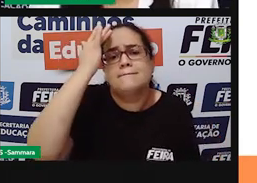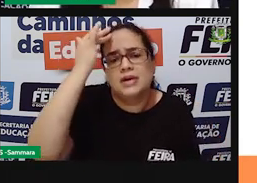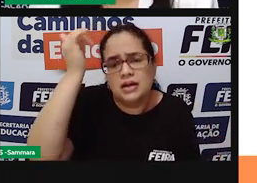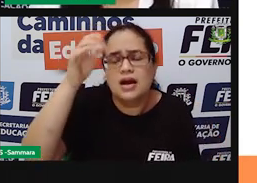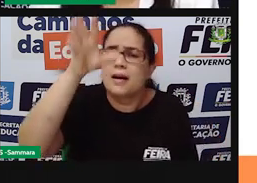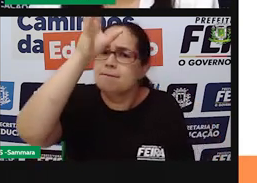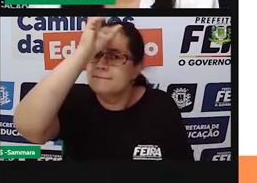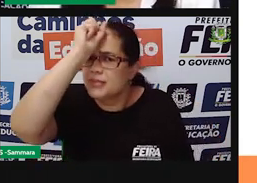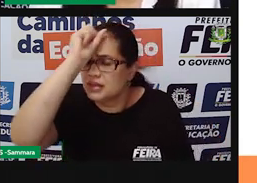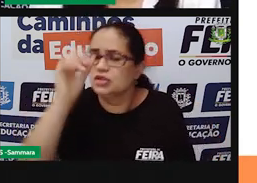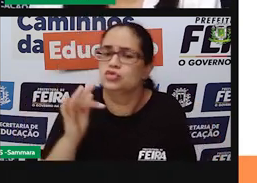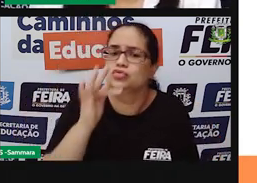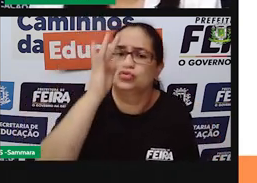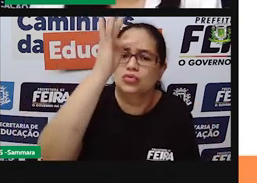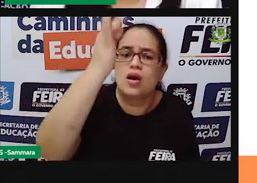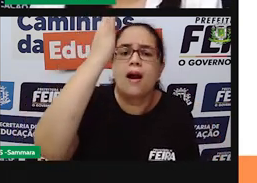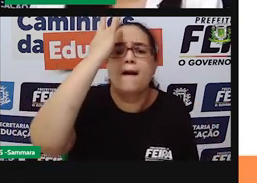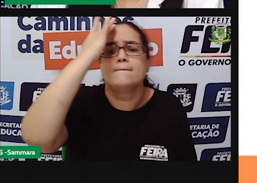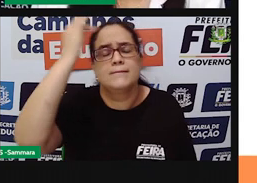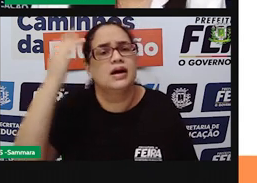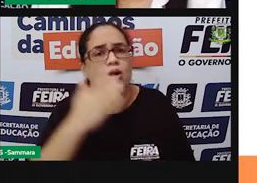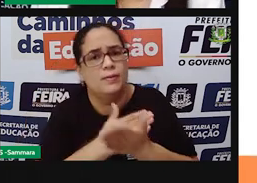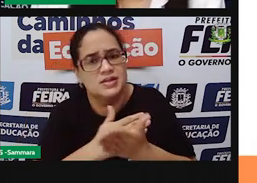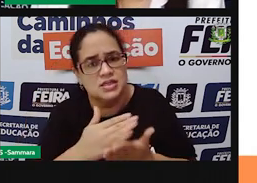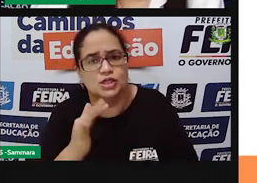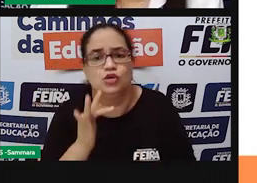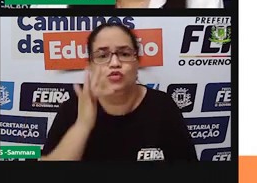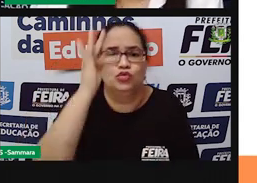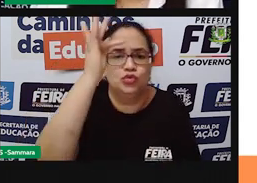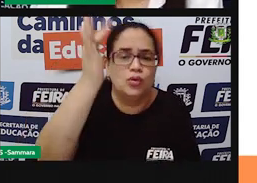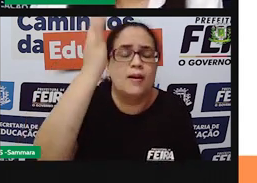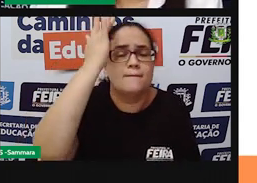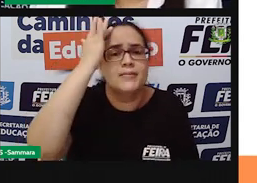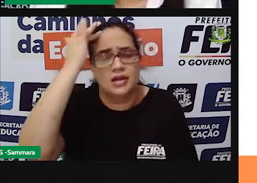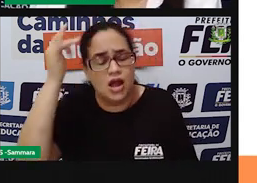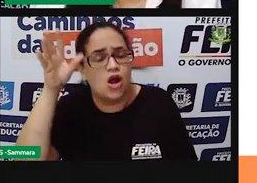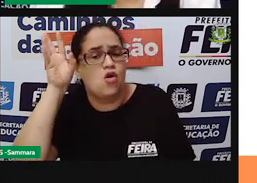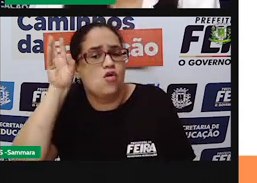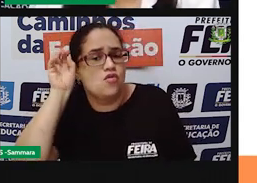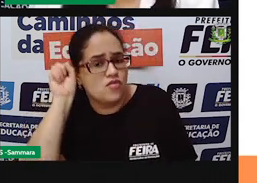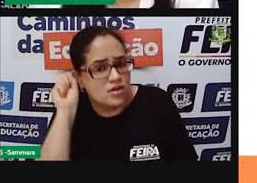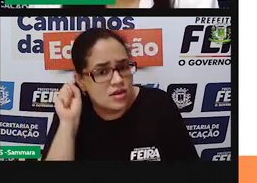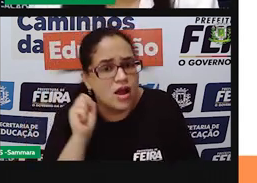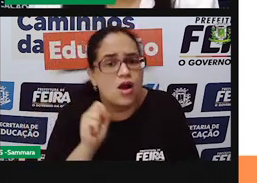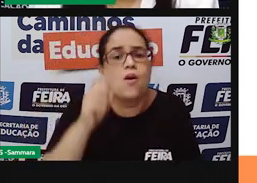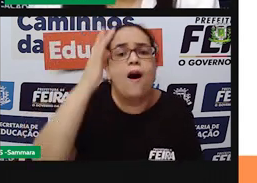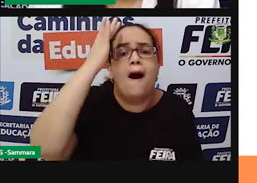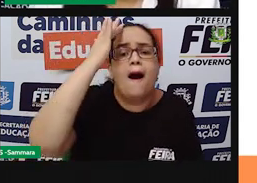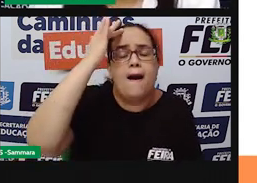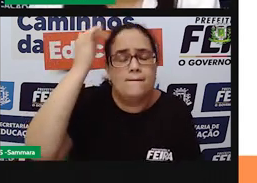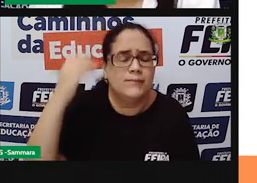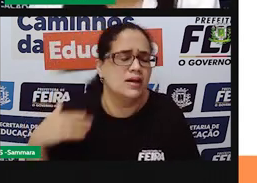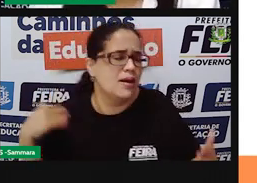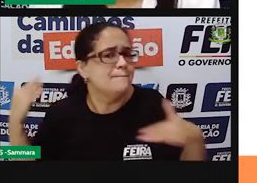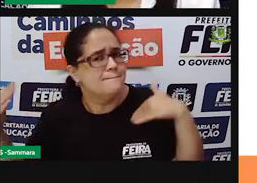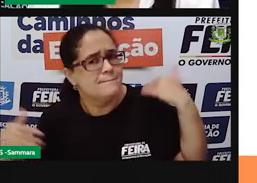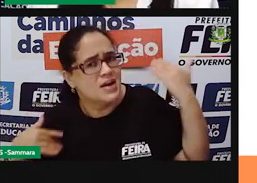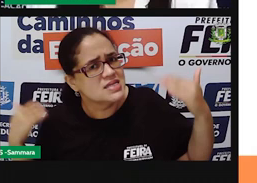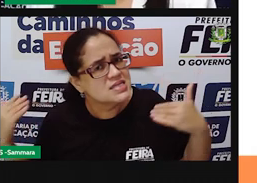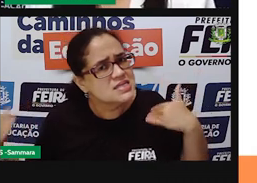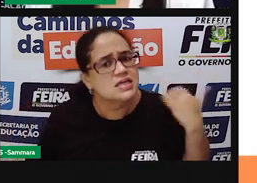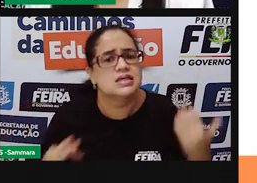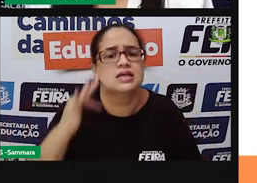Amanhã aprenderão, amanhã começarão, amanhã ouvirão,